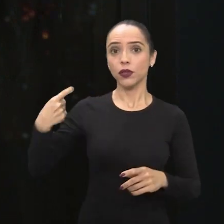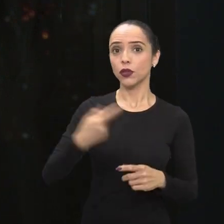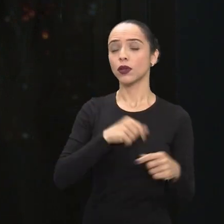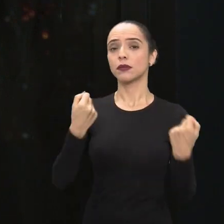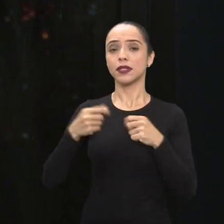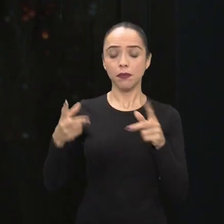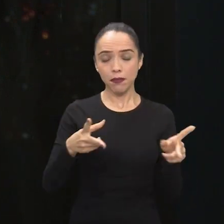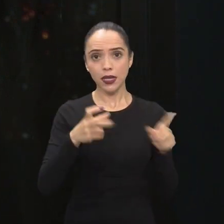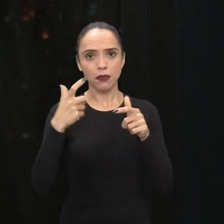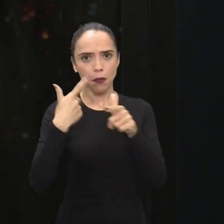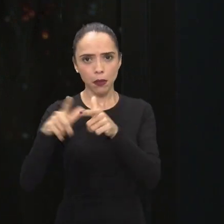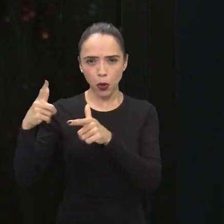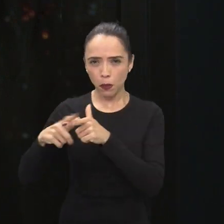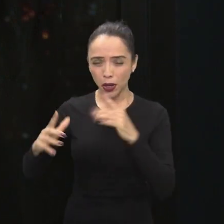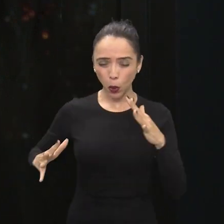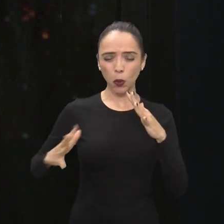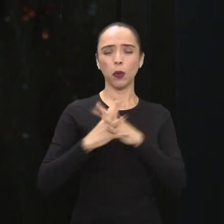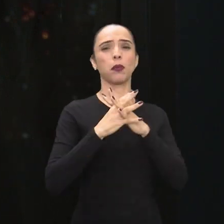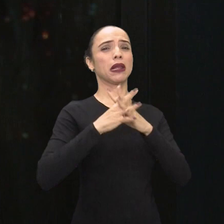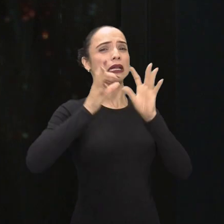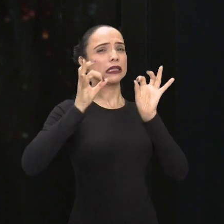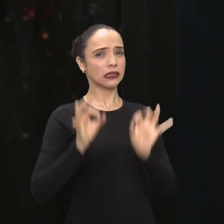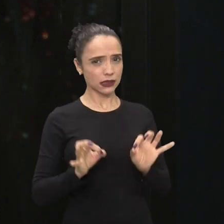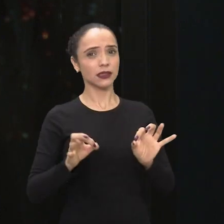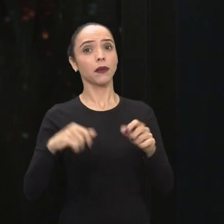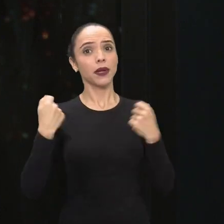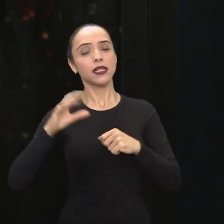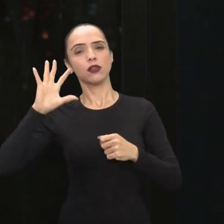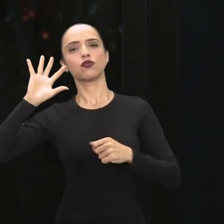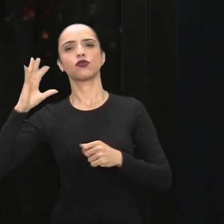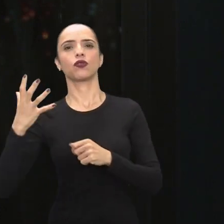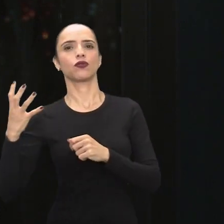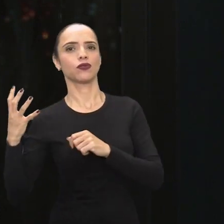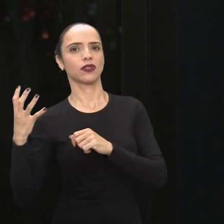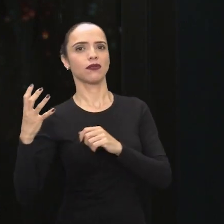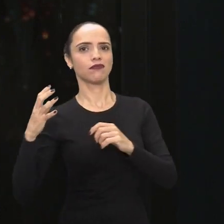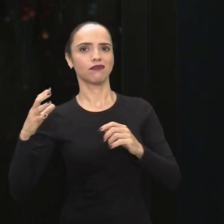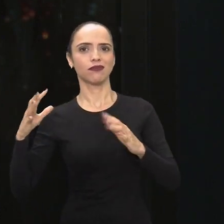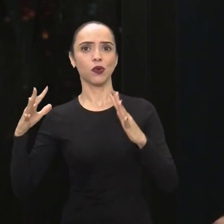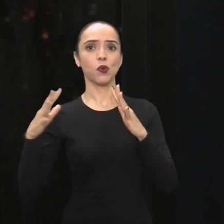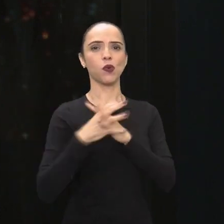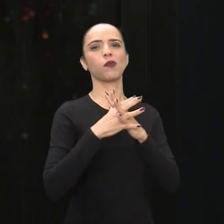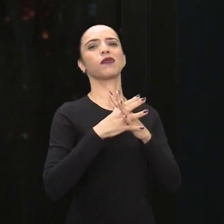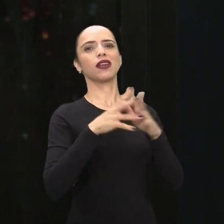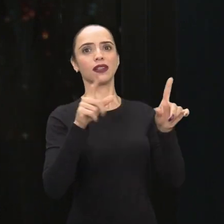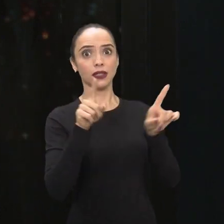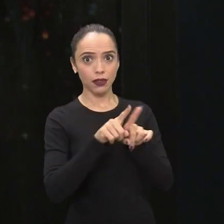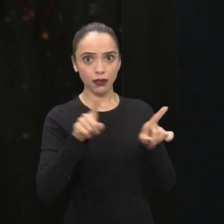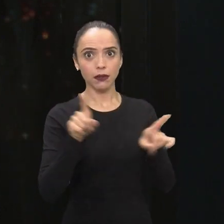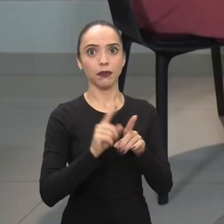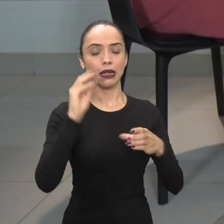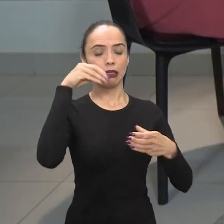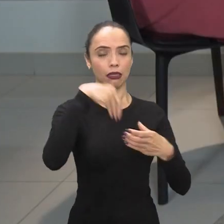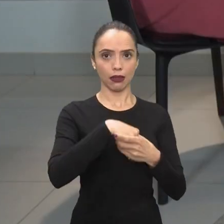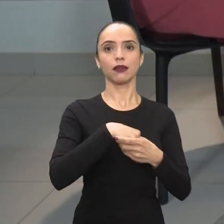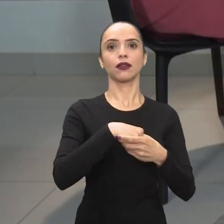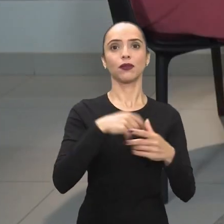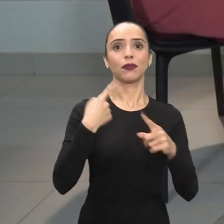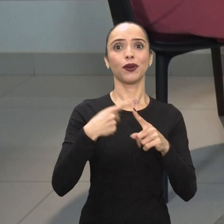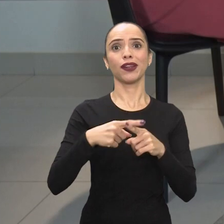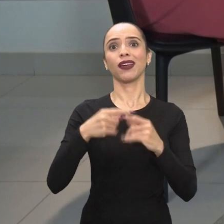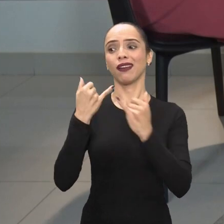olhar para problemas complexos de forma complexa também com soluções complexas não a mesma receita que não tem dado certo Professor